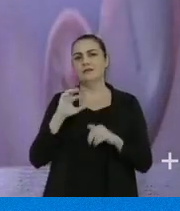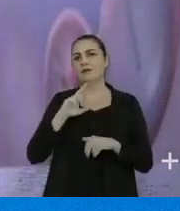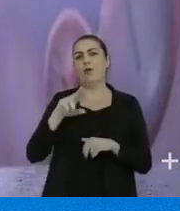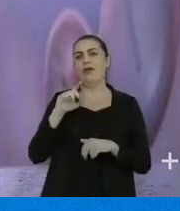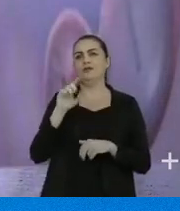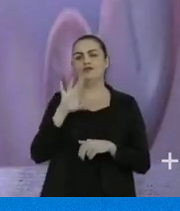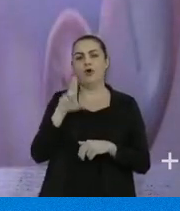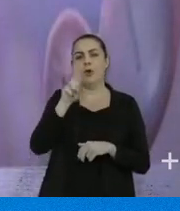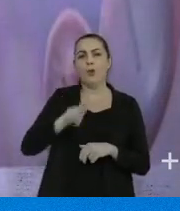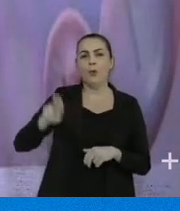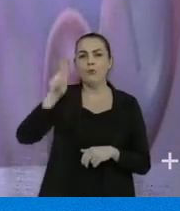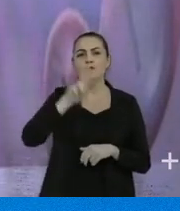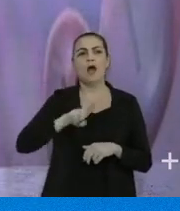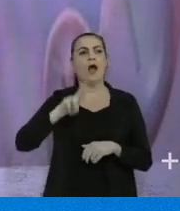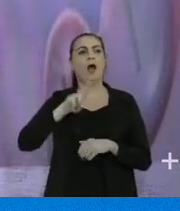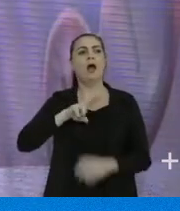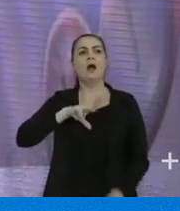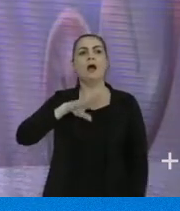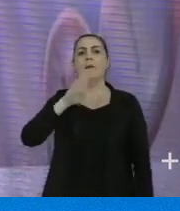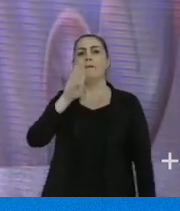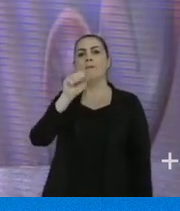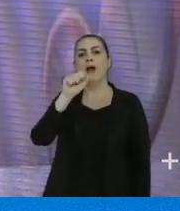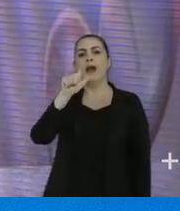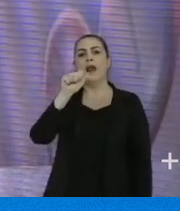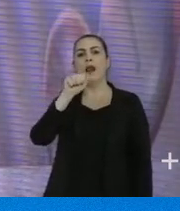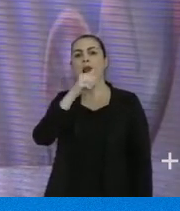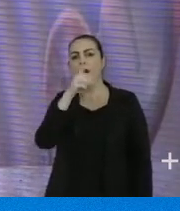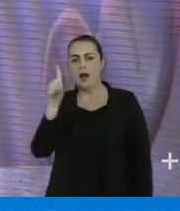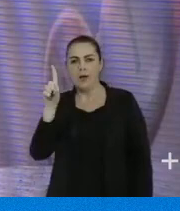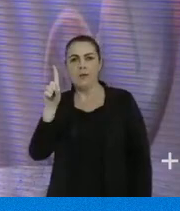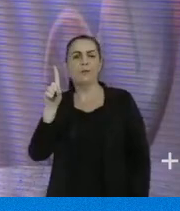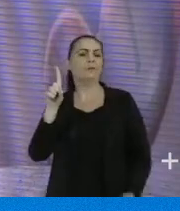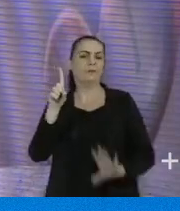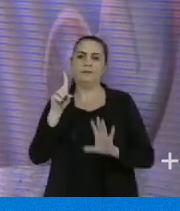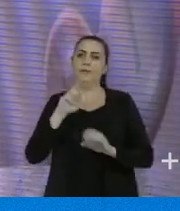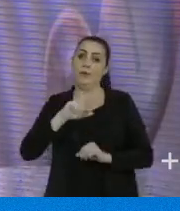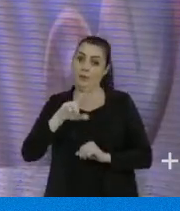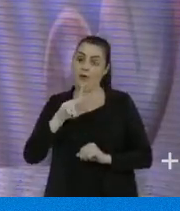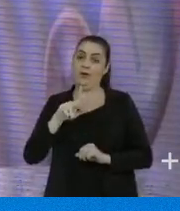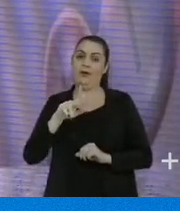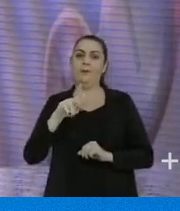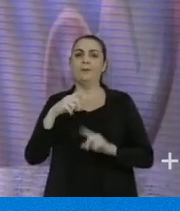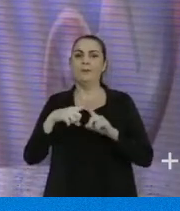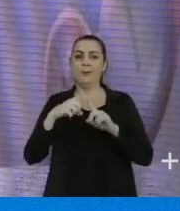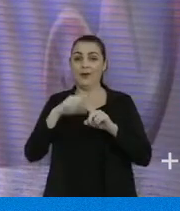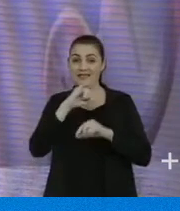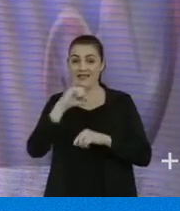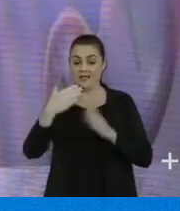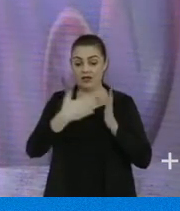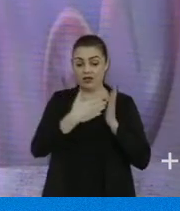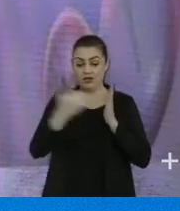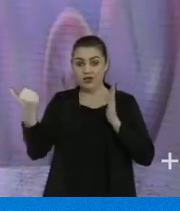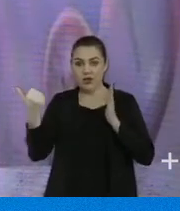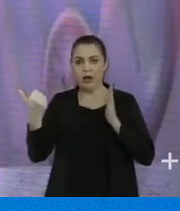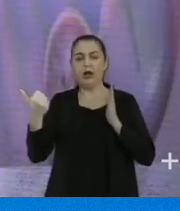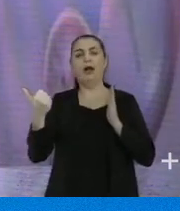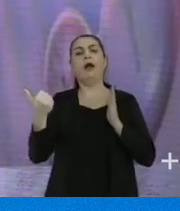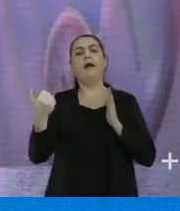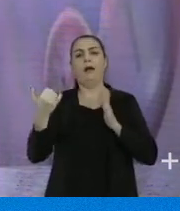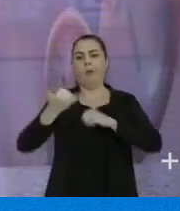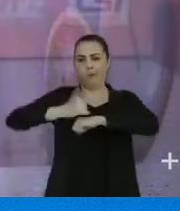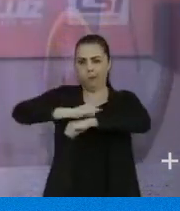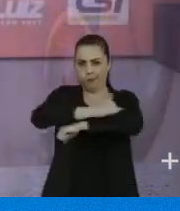engordar tudo, se não tiver um segmento. Tá? Então, assim, é muito importante que isso fique na cabeça da